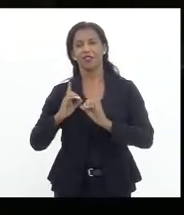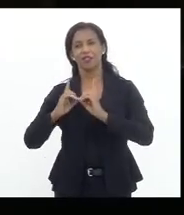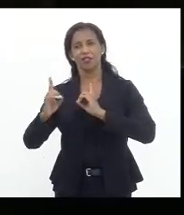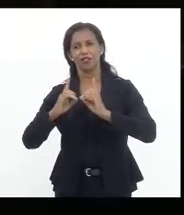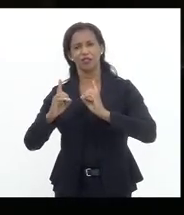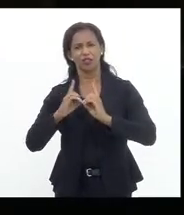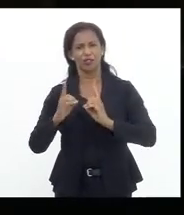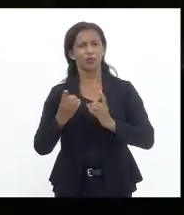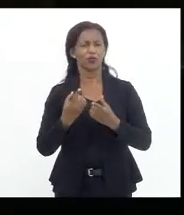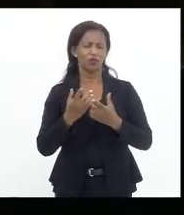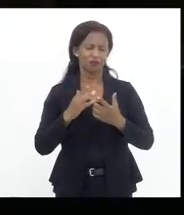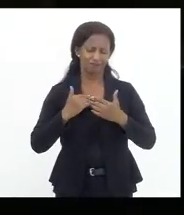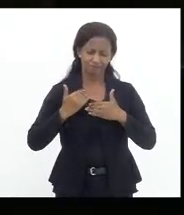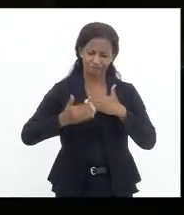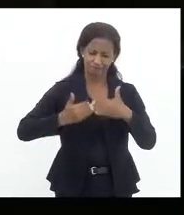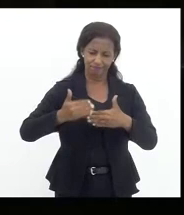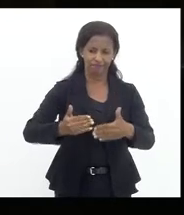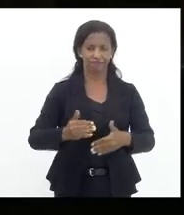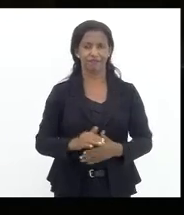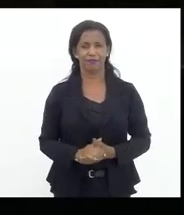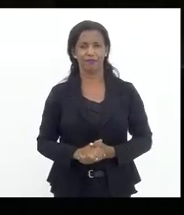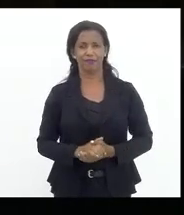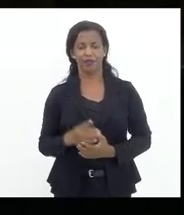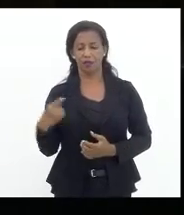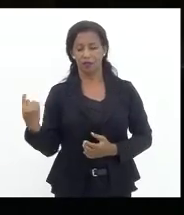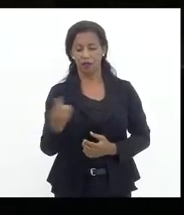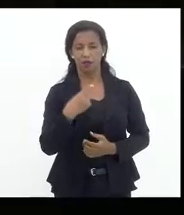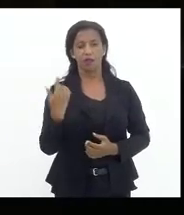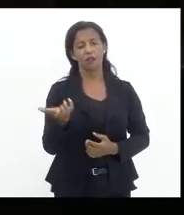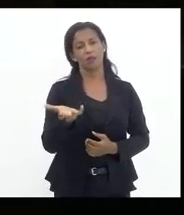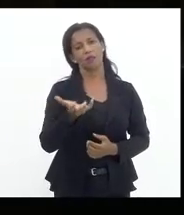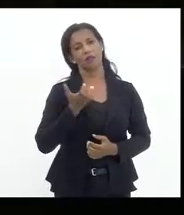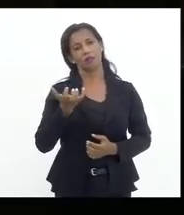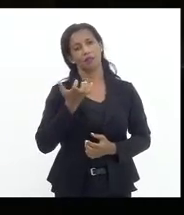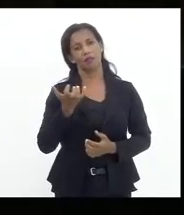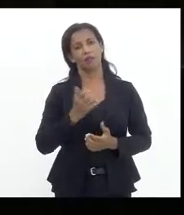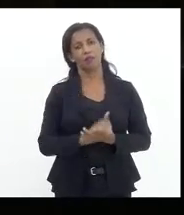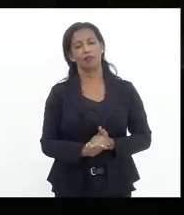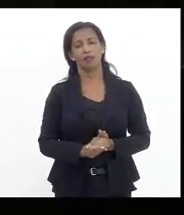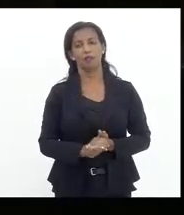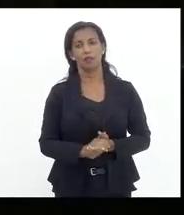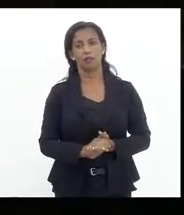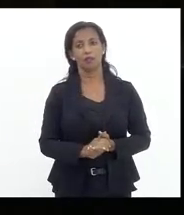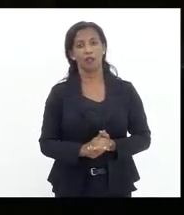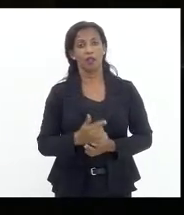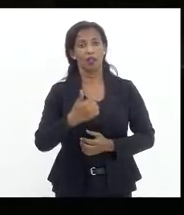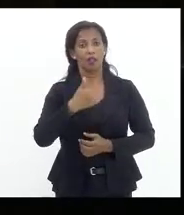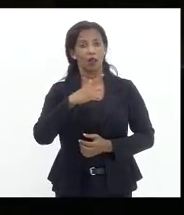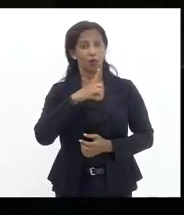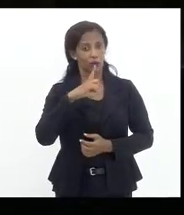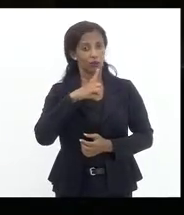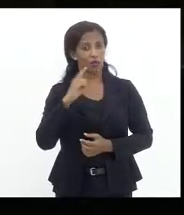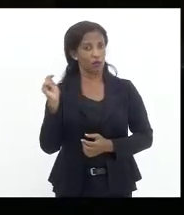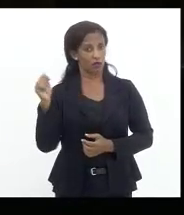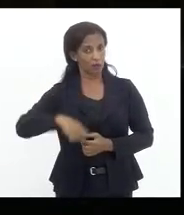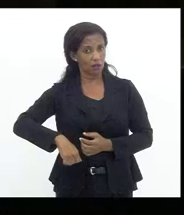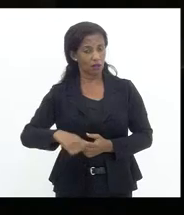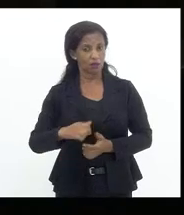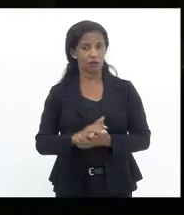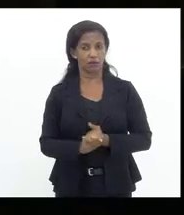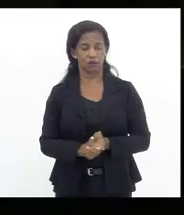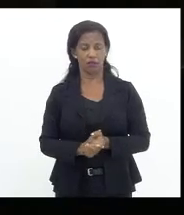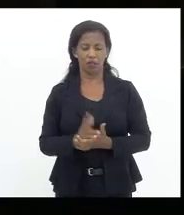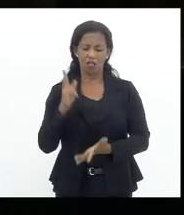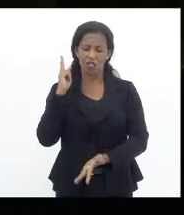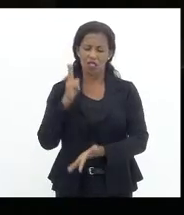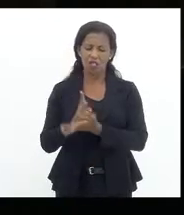discutir bastante, não é? Nós queremos, eu tenho aqui